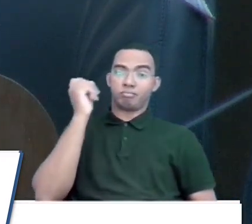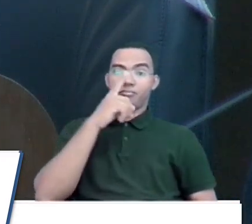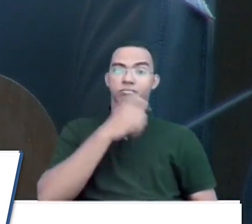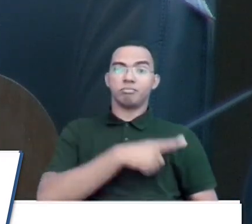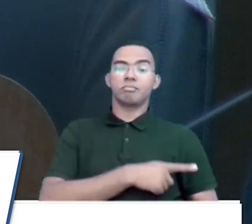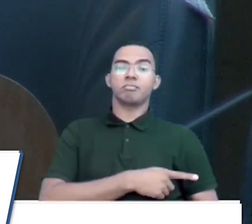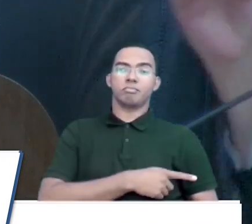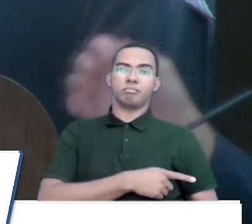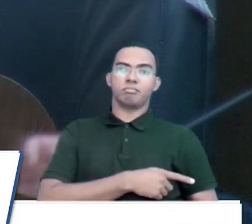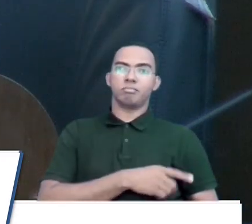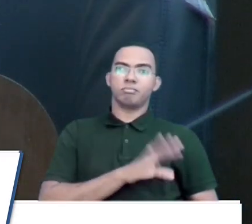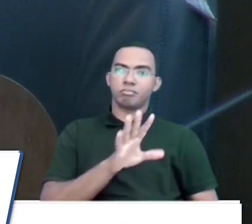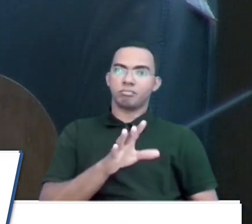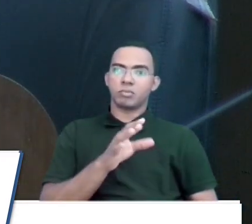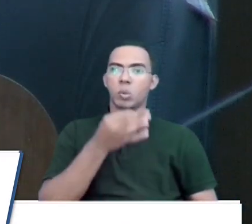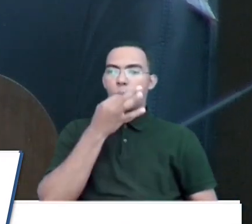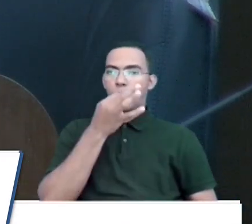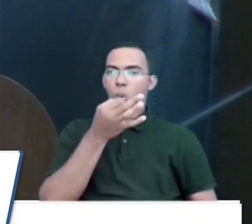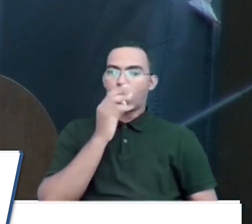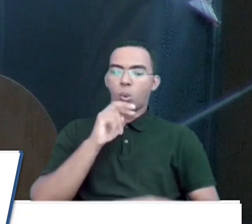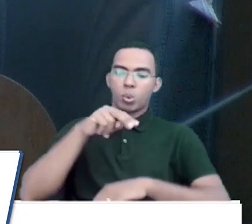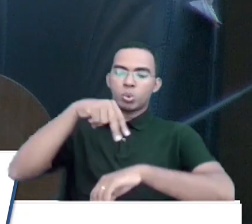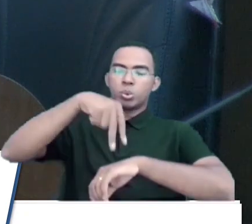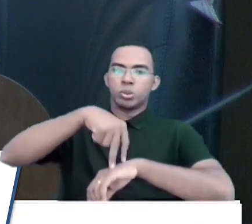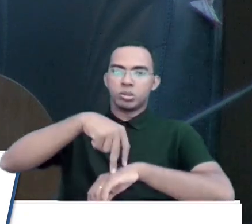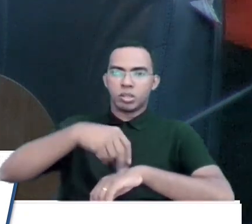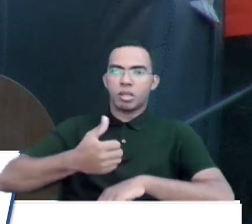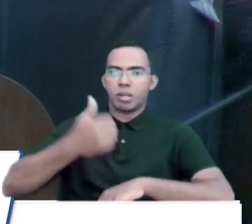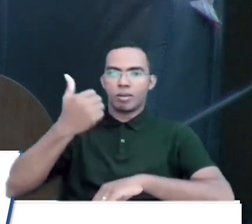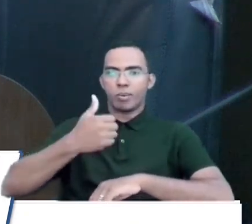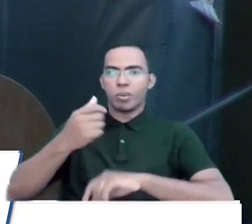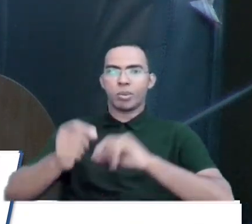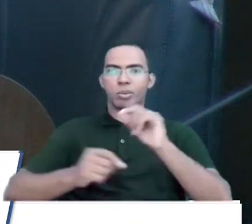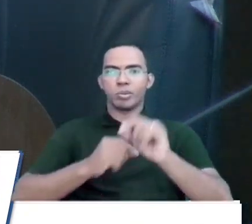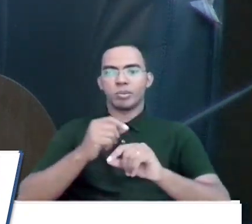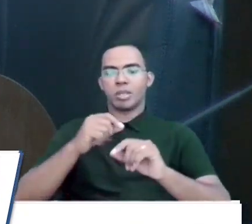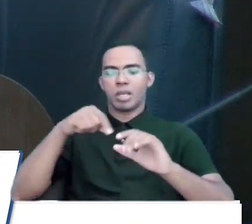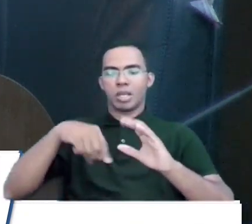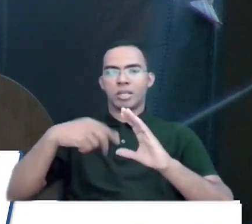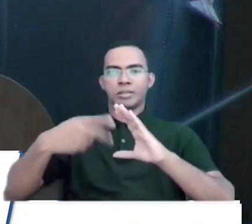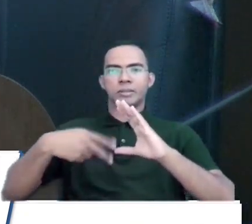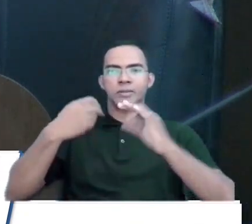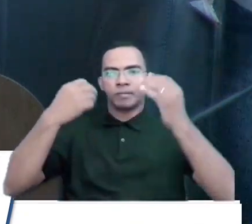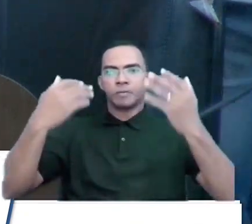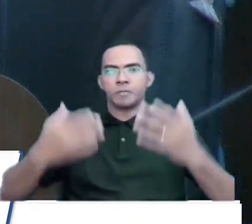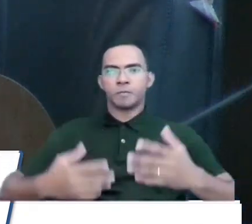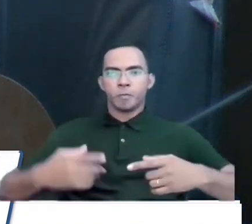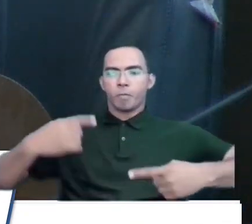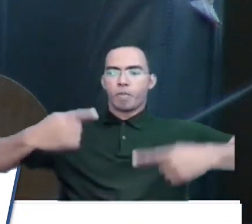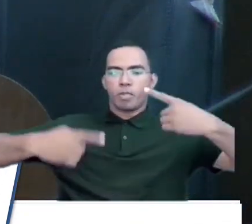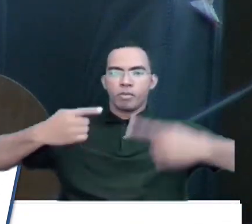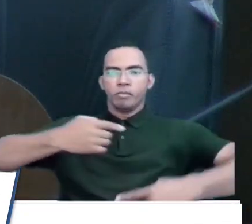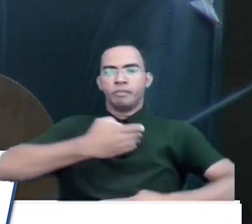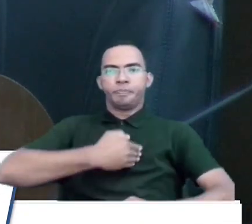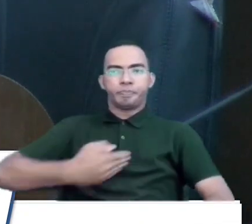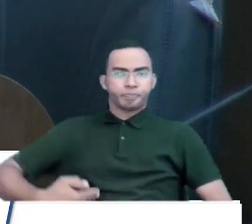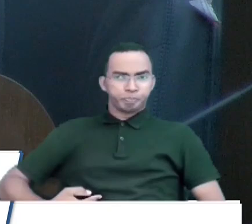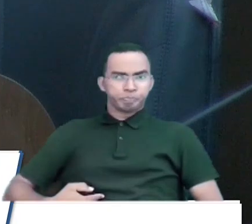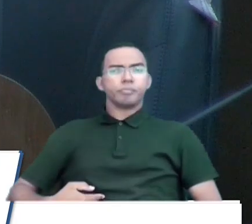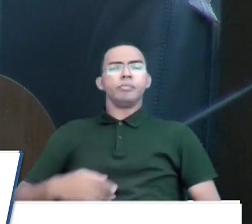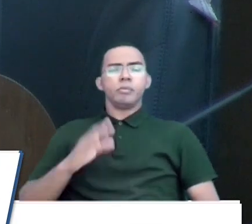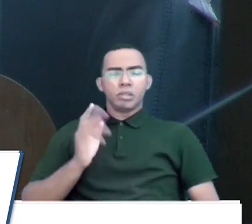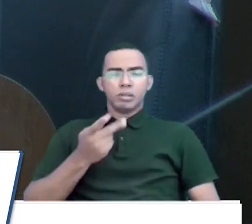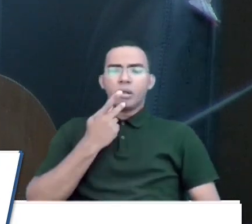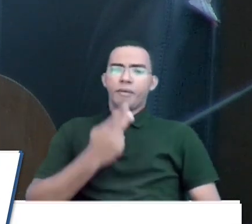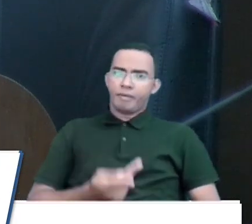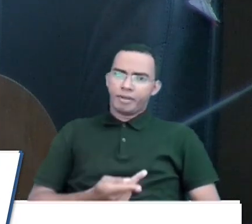Né? Então, o posicionamento tem que ser feito. Primeiro, essa Câmara Municipal sempre fala em políticas públicas. O que eu falei aquele dia?